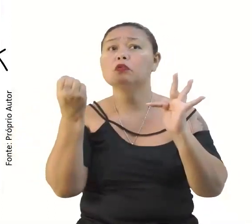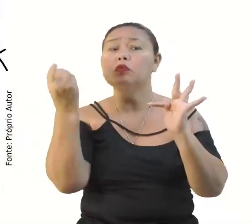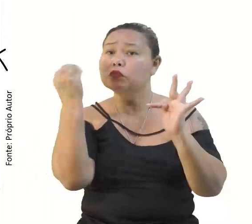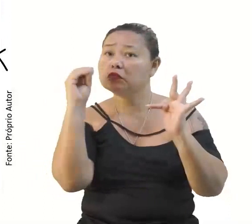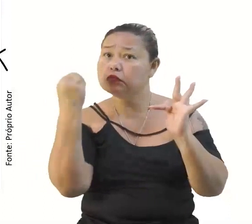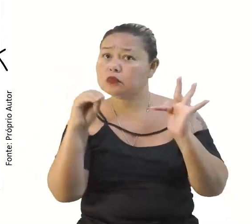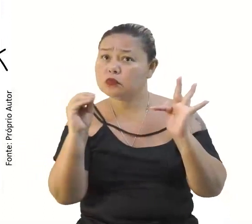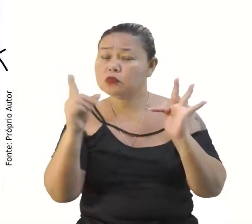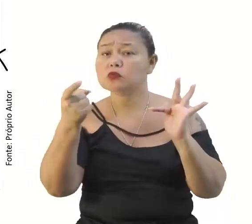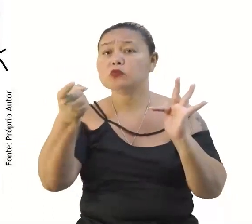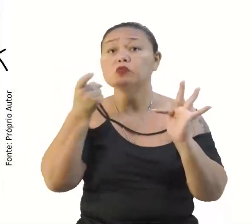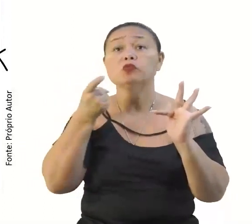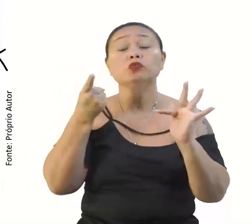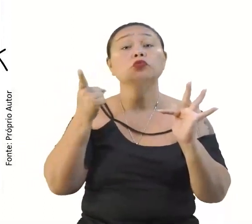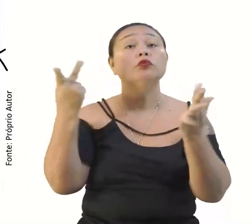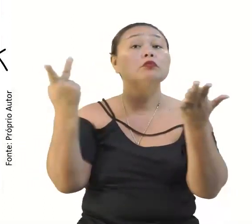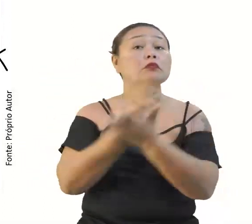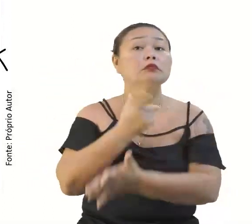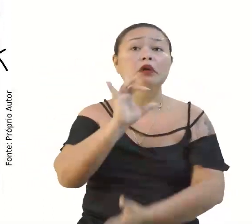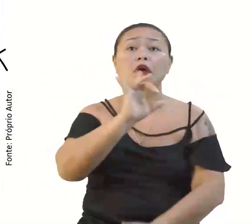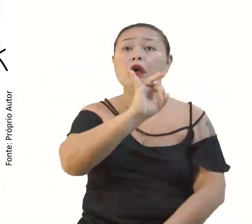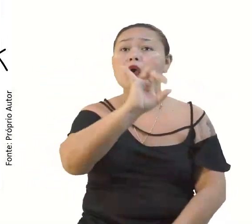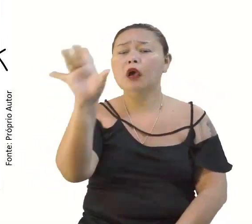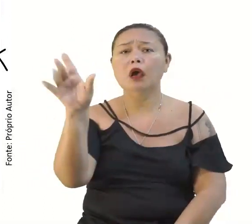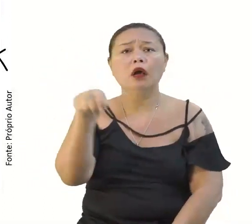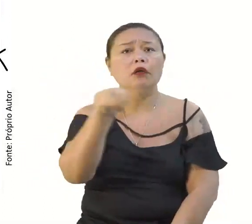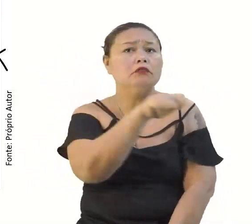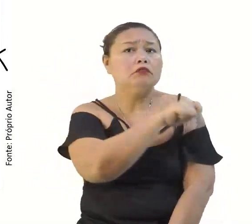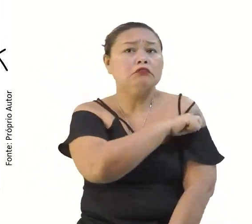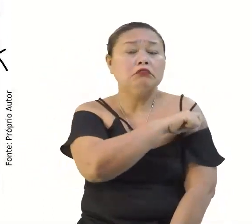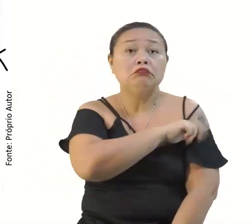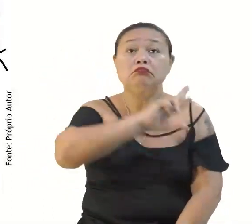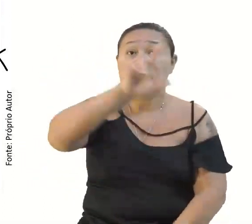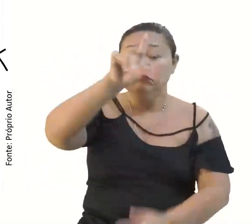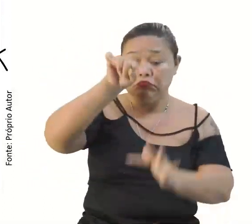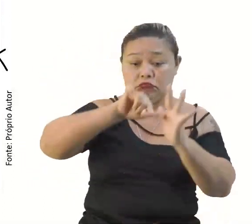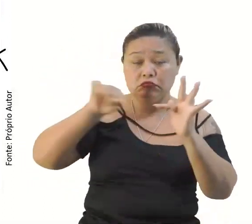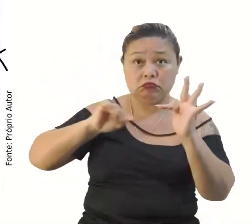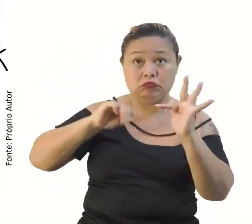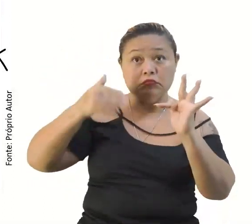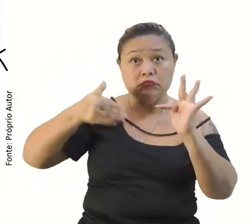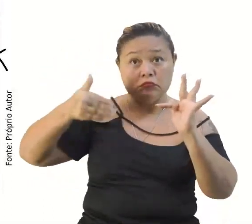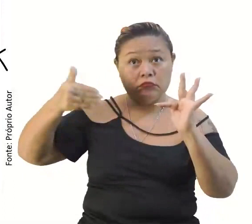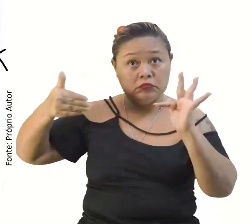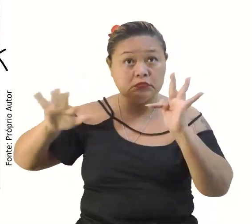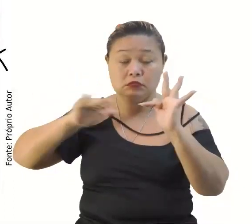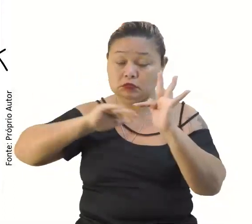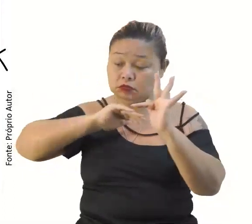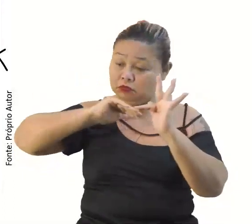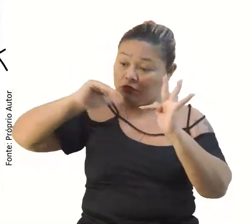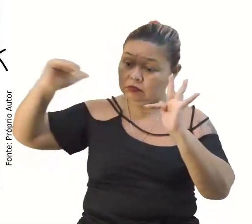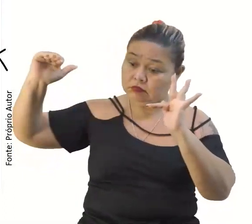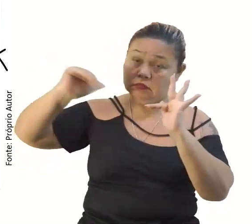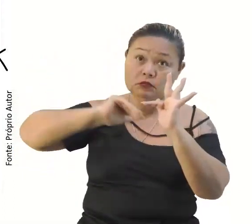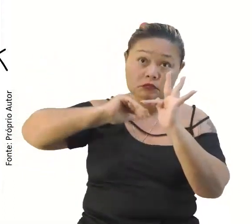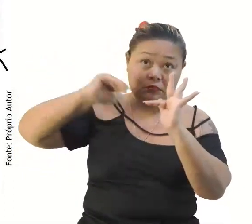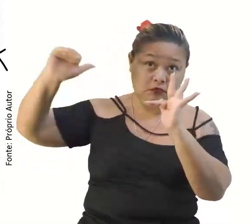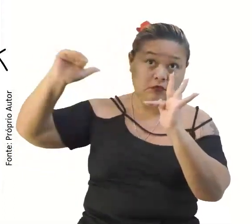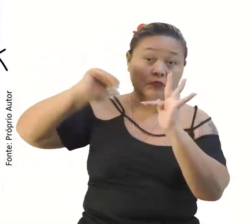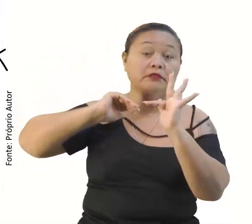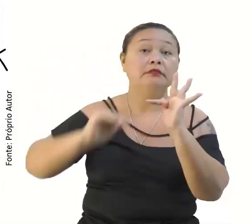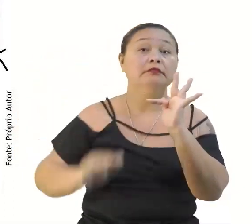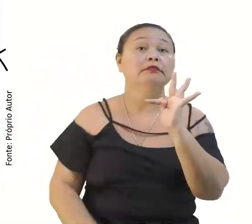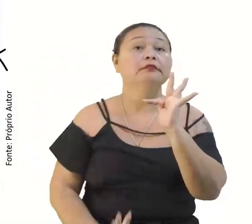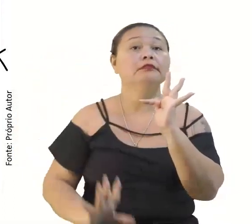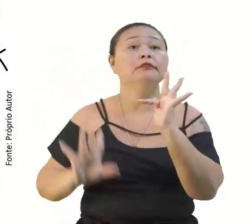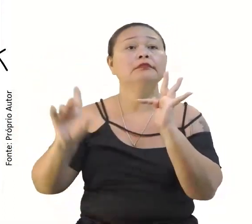o que acontece? Às vezes cada aluno teve um gráfico diferente. Nessa sequência, nessa mesma linha, que é nessa né? mesma linha, essa mesma reta. Quem